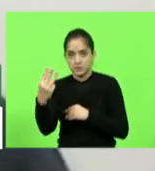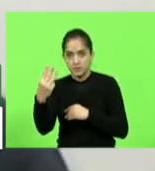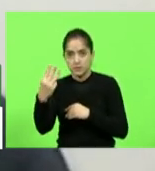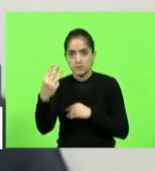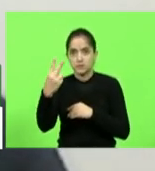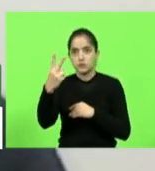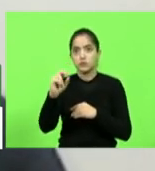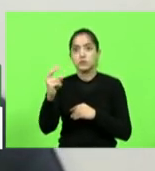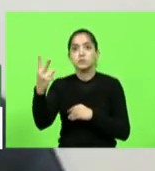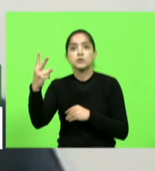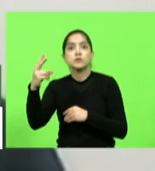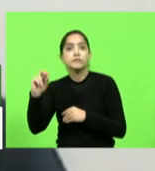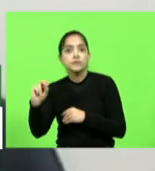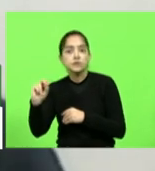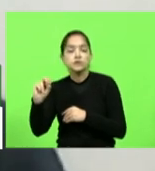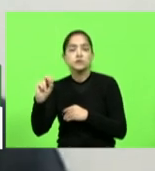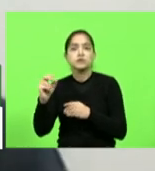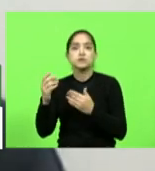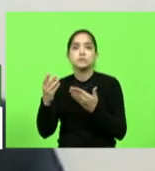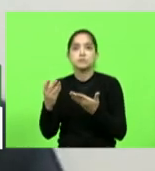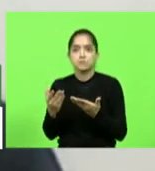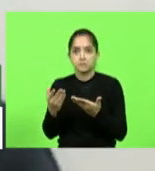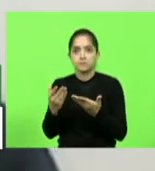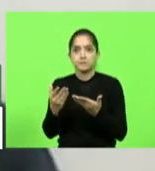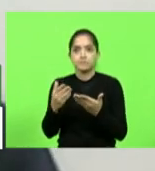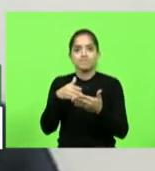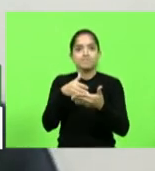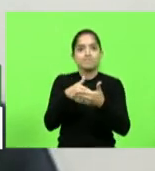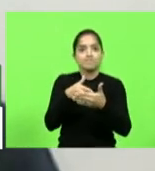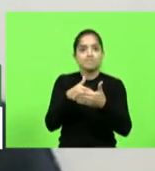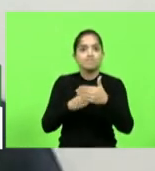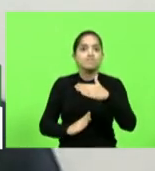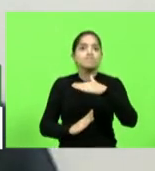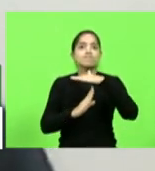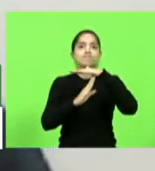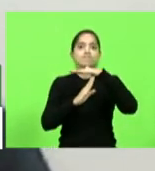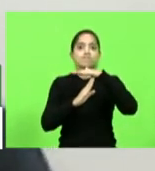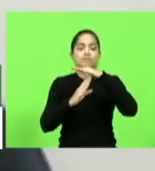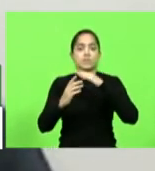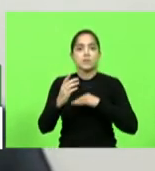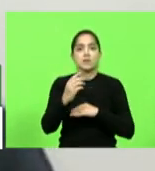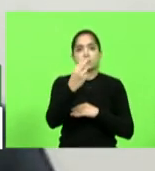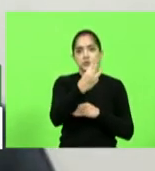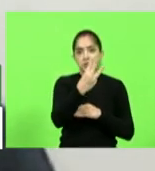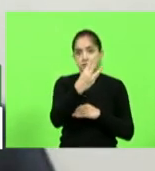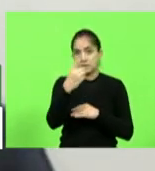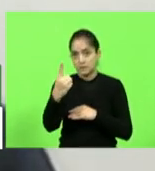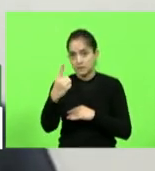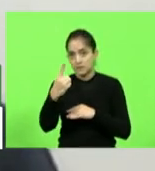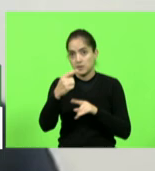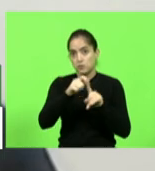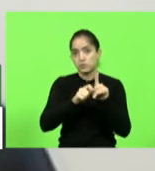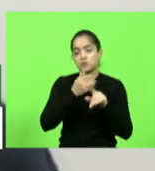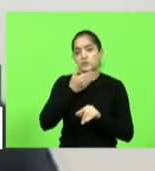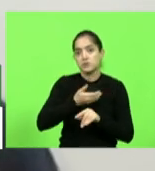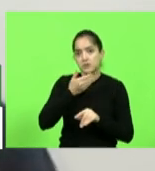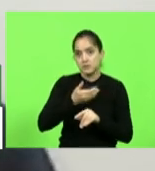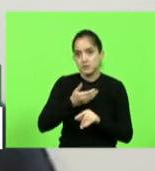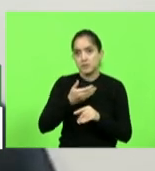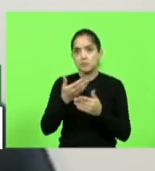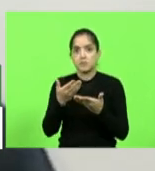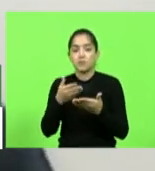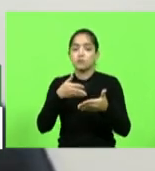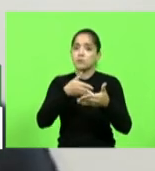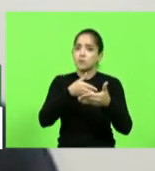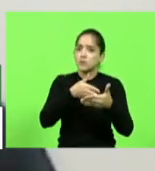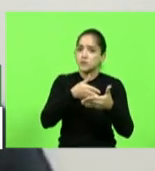2020, que coloca limites até 31 de dezembro deste ano na contratação de novos servidores, como impedimento,